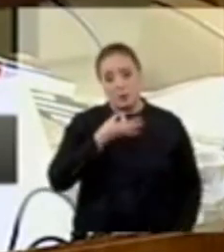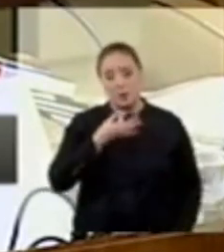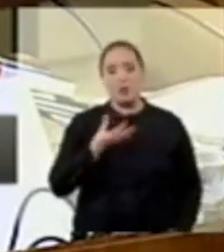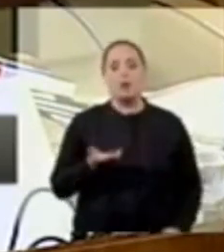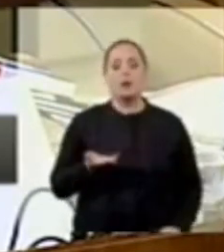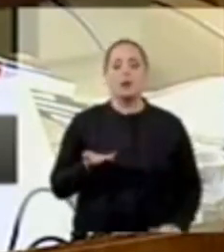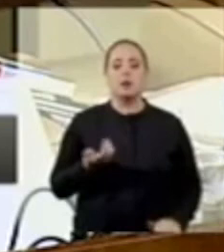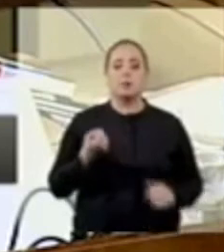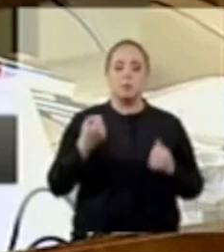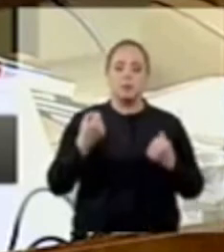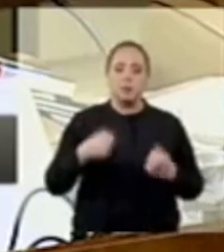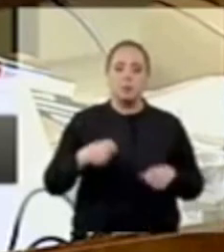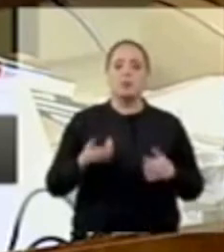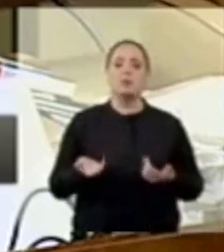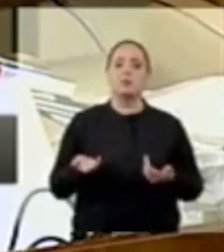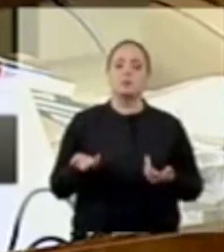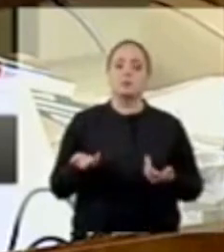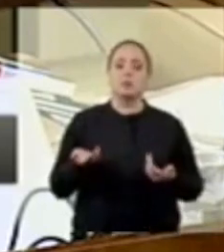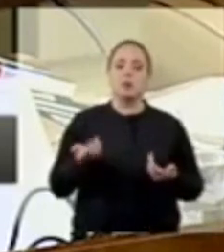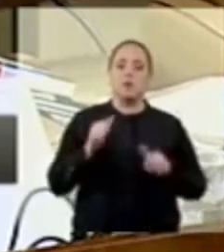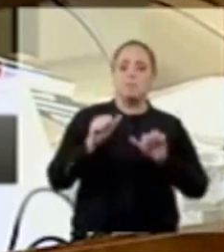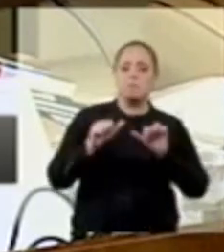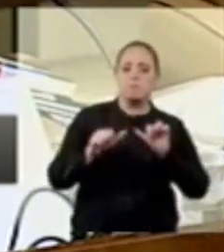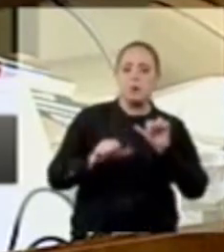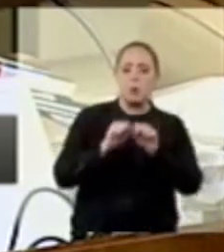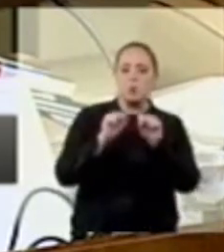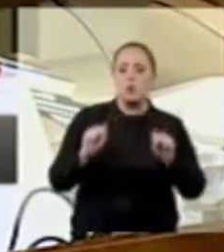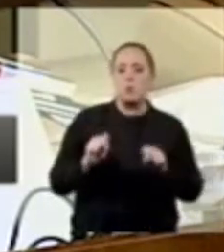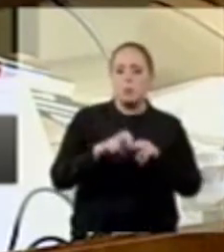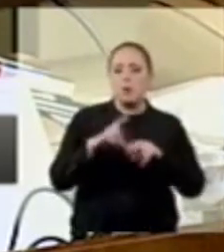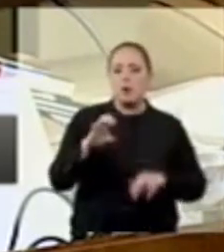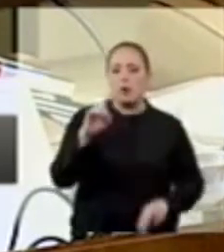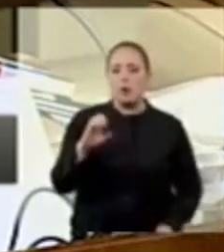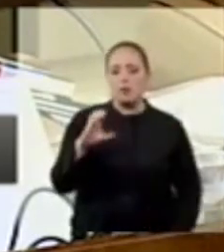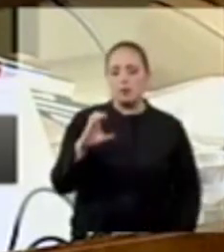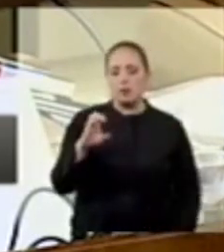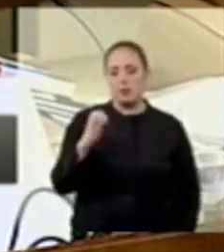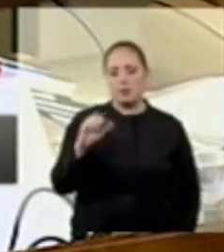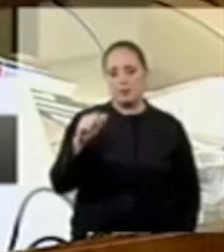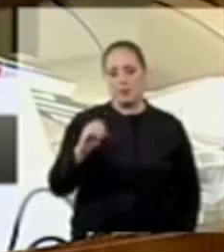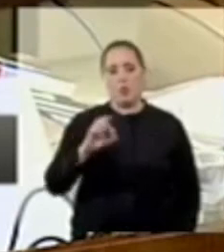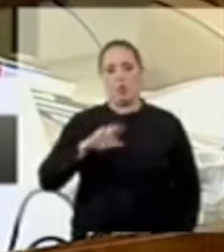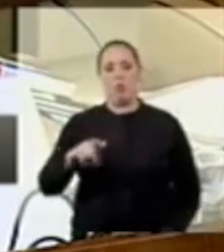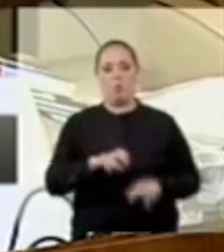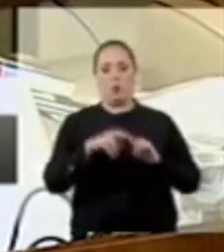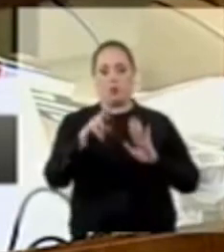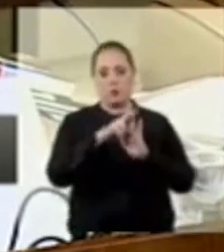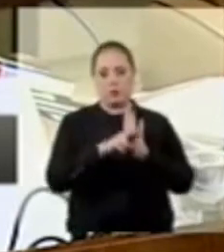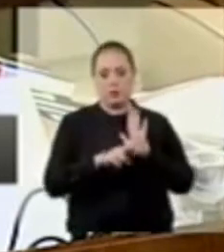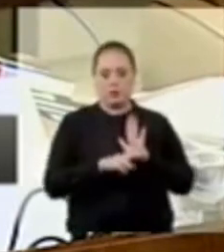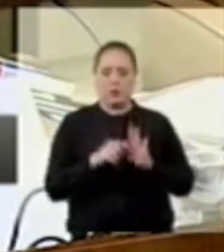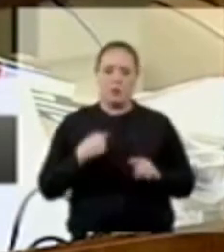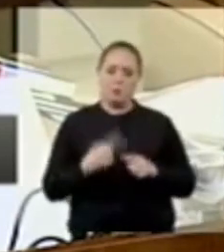moldar o sistema em função da exceção e não em função da regra porque o considero que